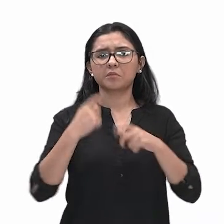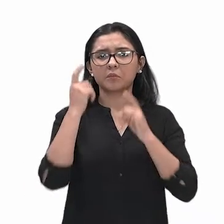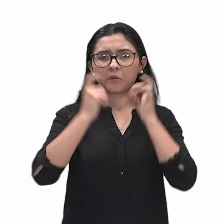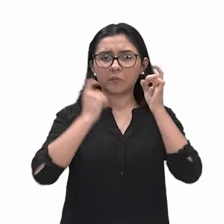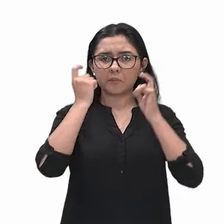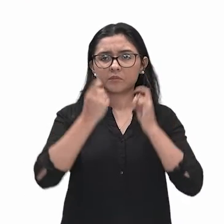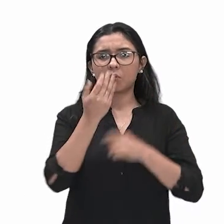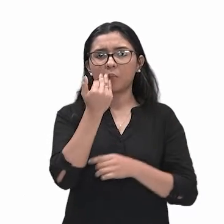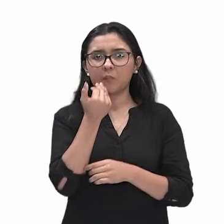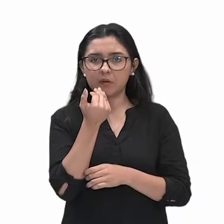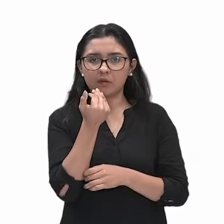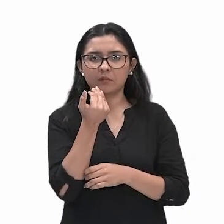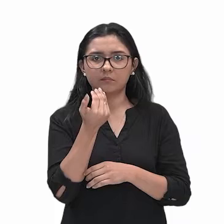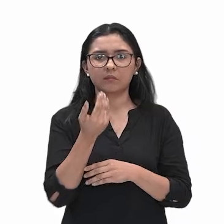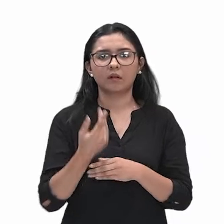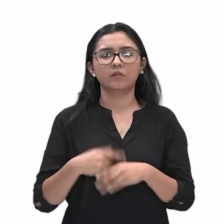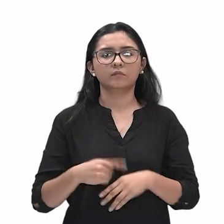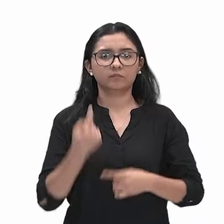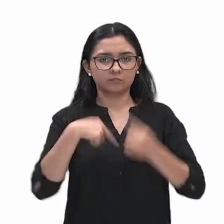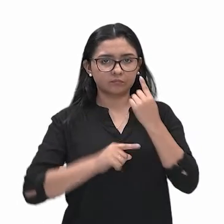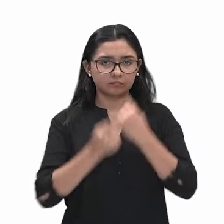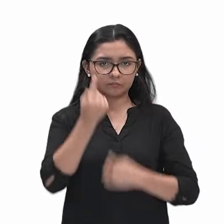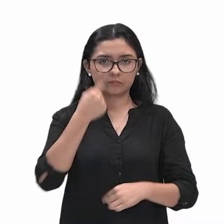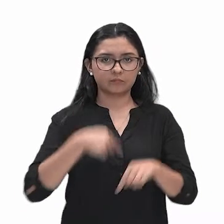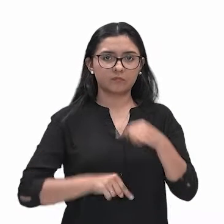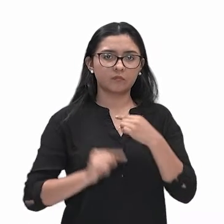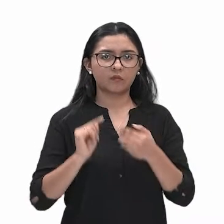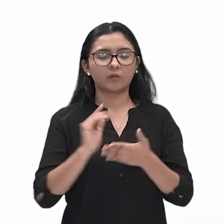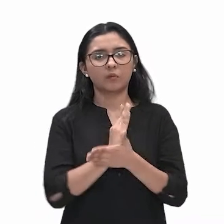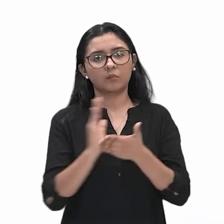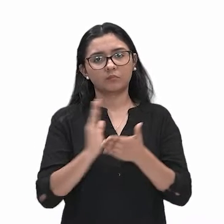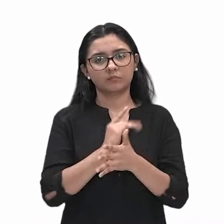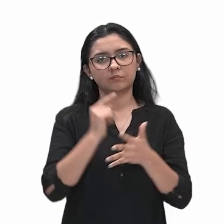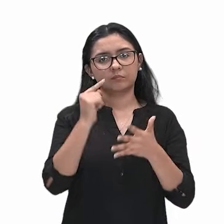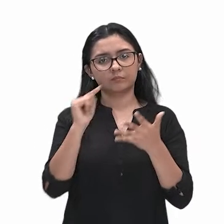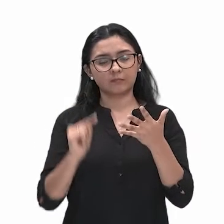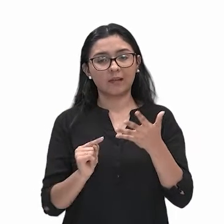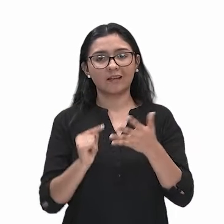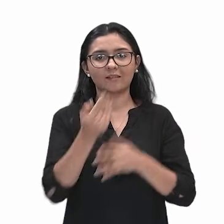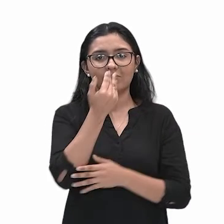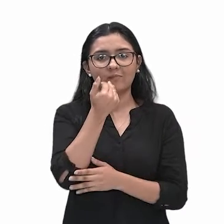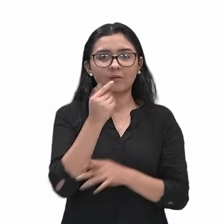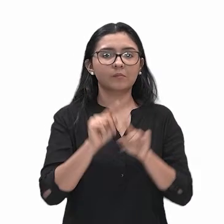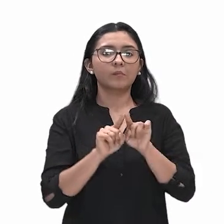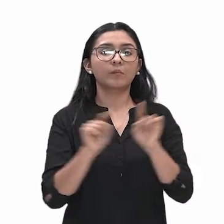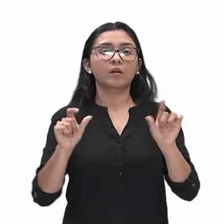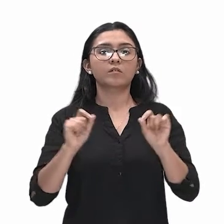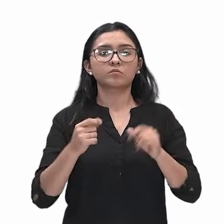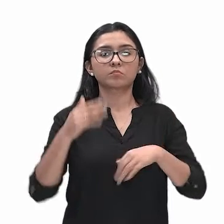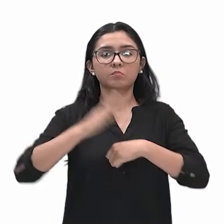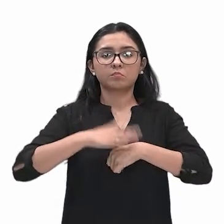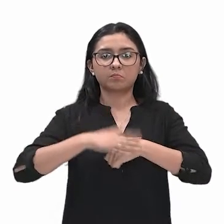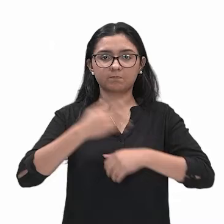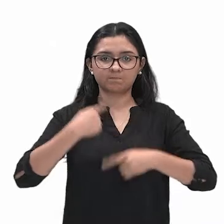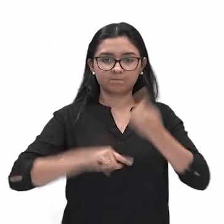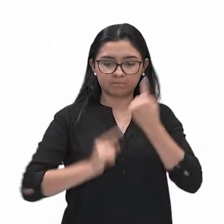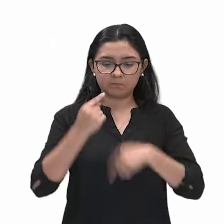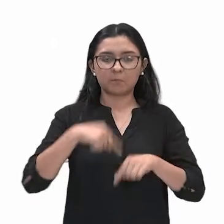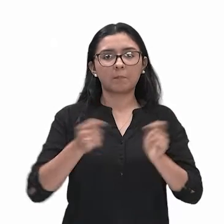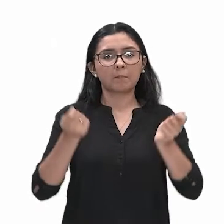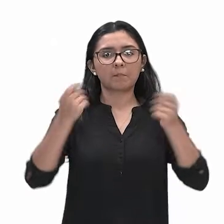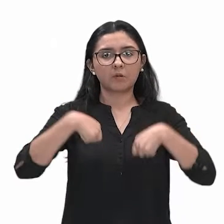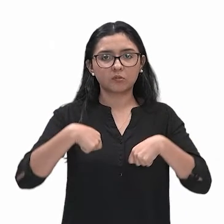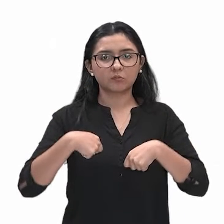com a alimentação desse, né, com algum alimento em especial, por conta que o meu organismo já é capaz de